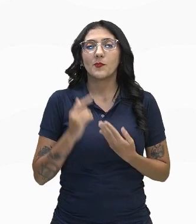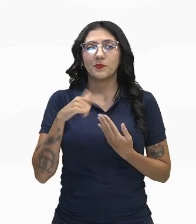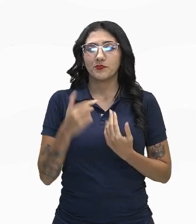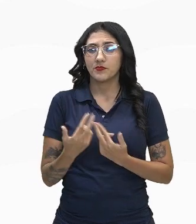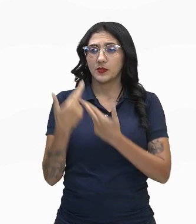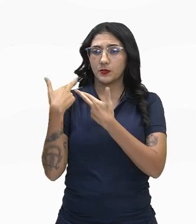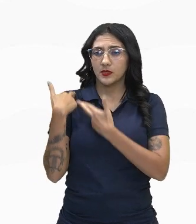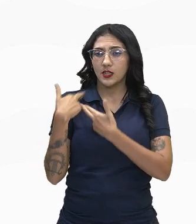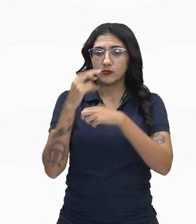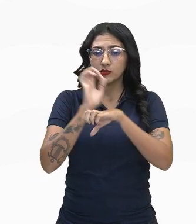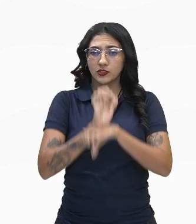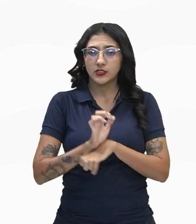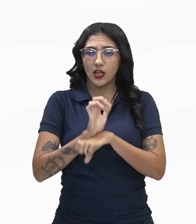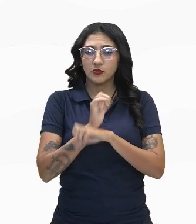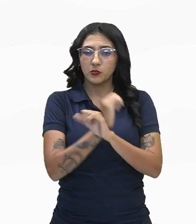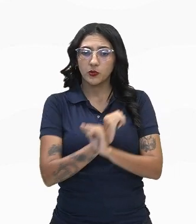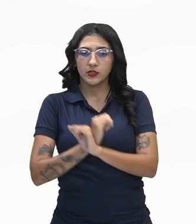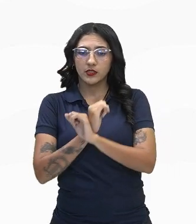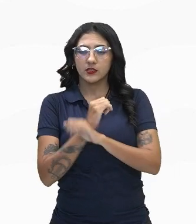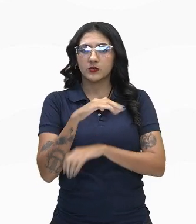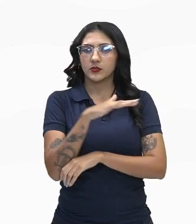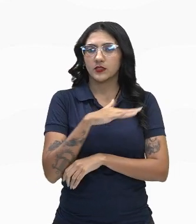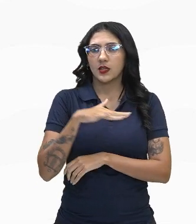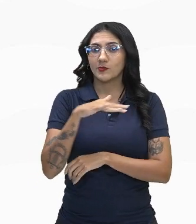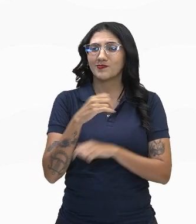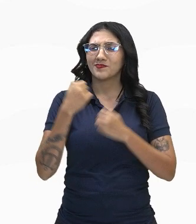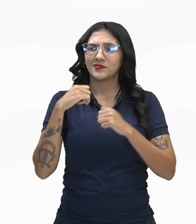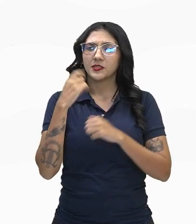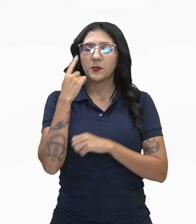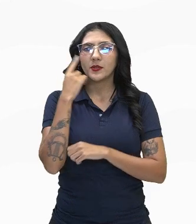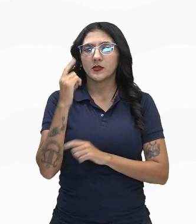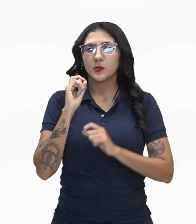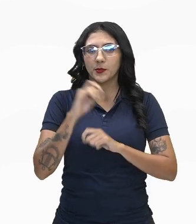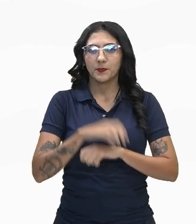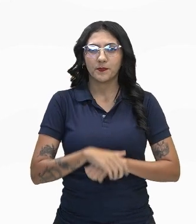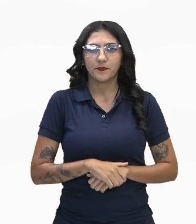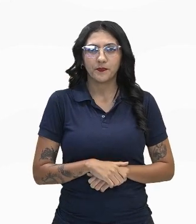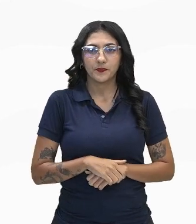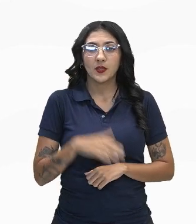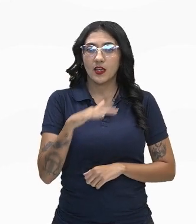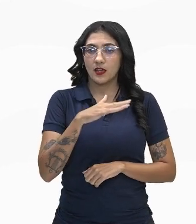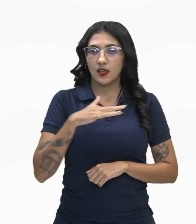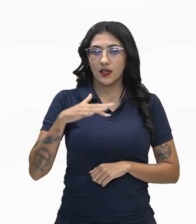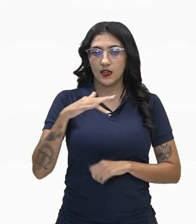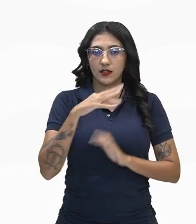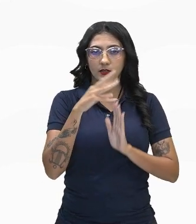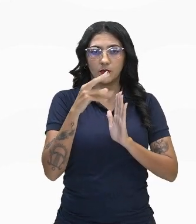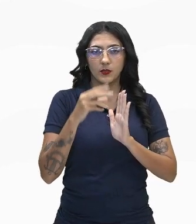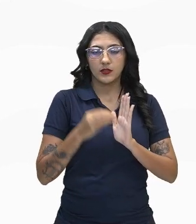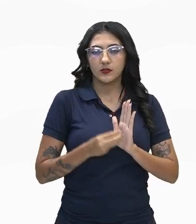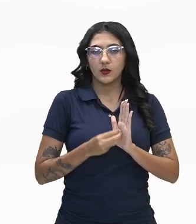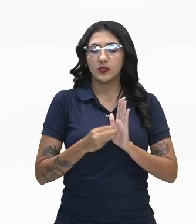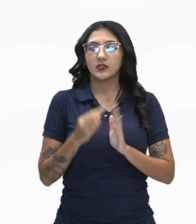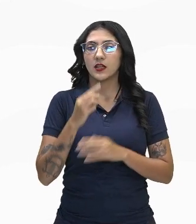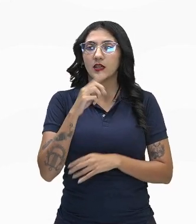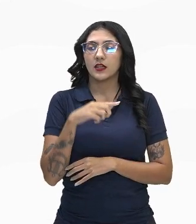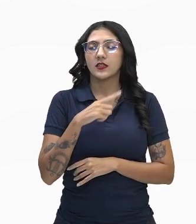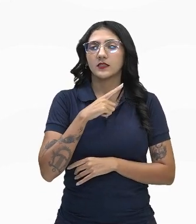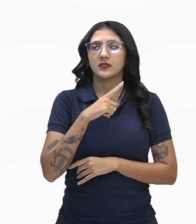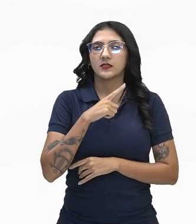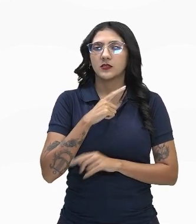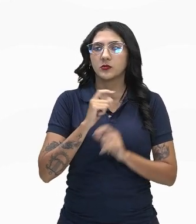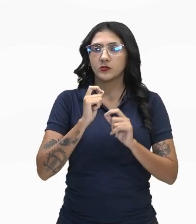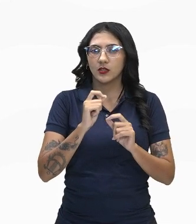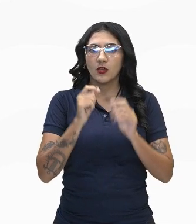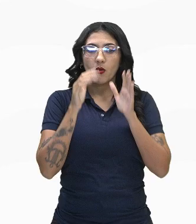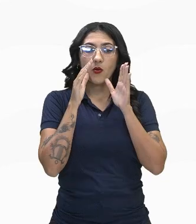da Amazônia, a gente tem que relacionar aí que a nossa região, a Amazônia, né, acaba sendo um